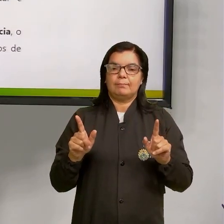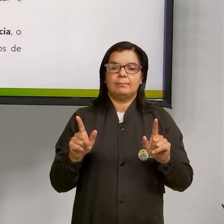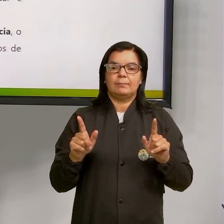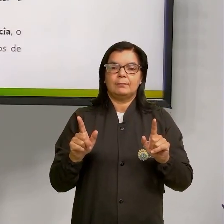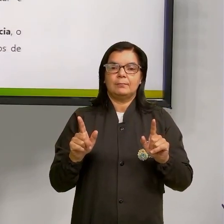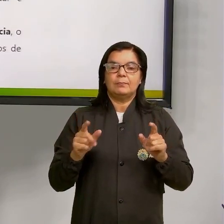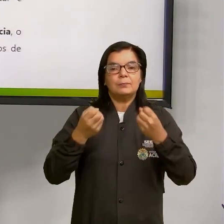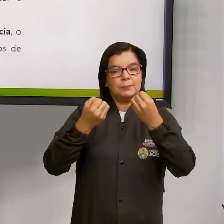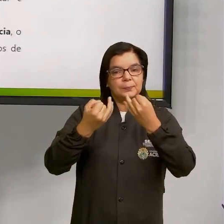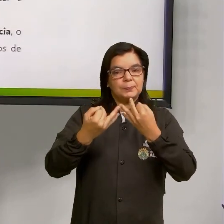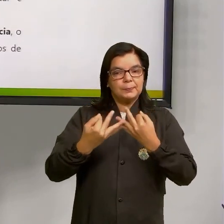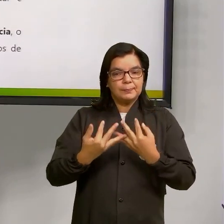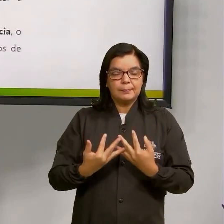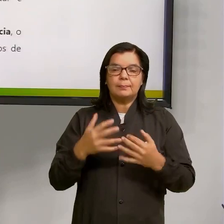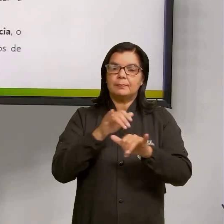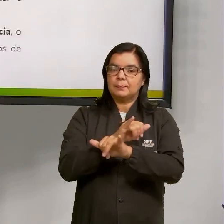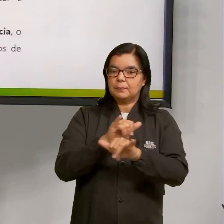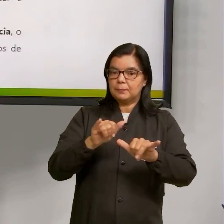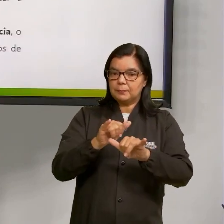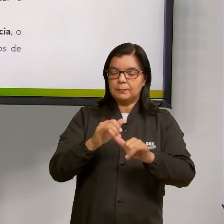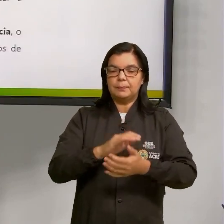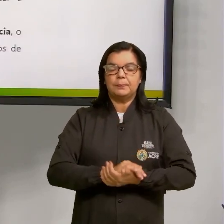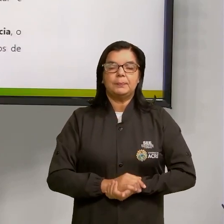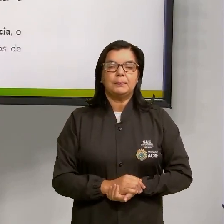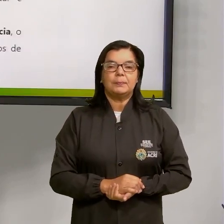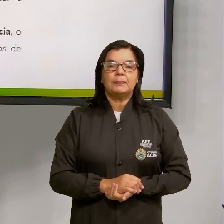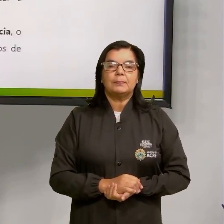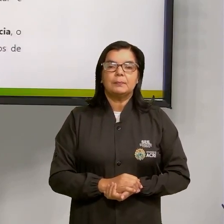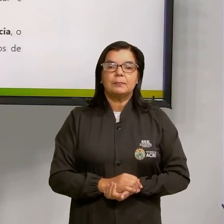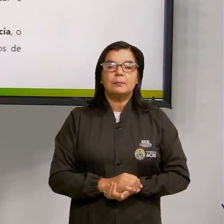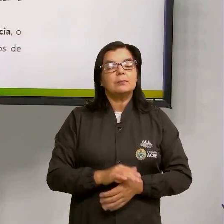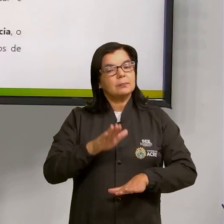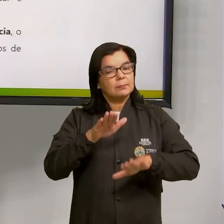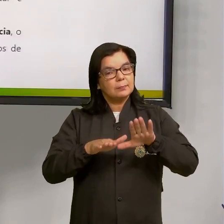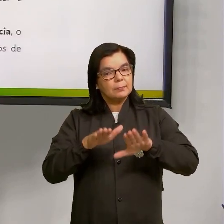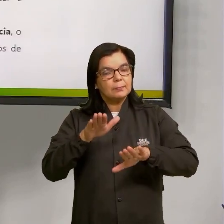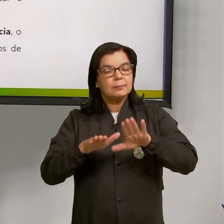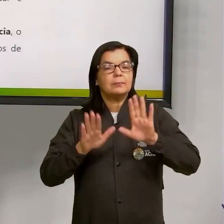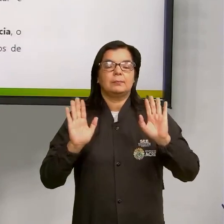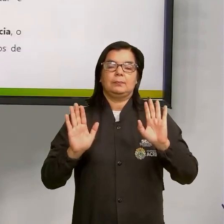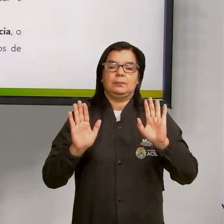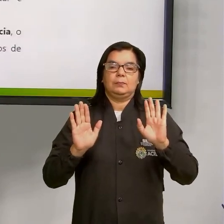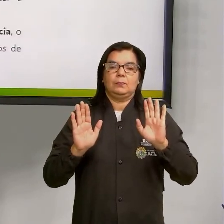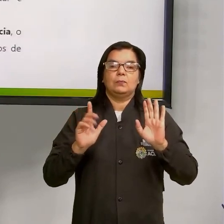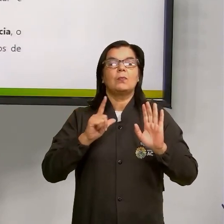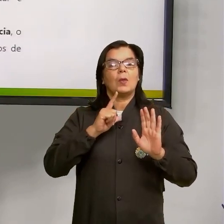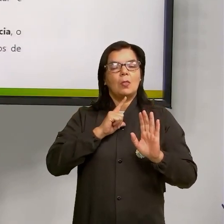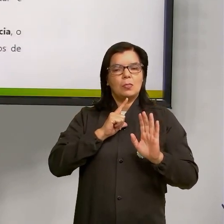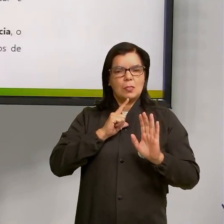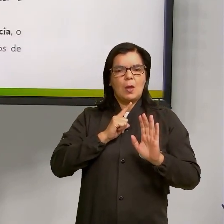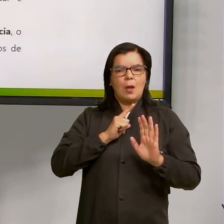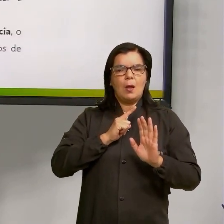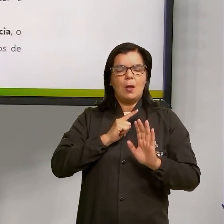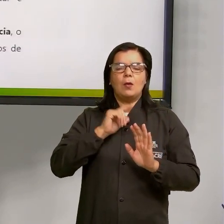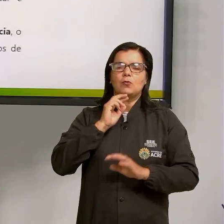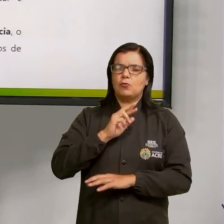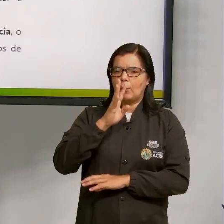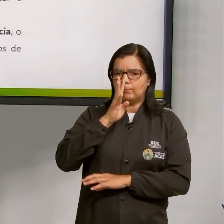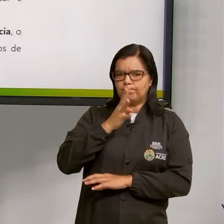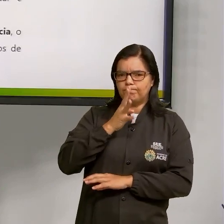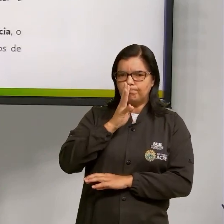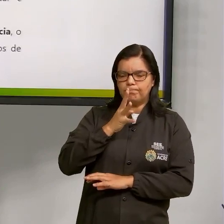eu acabei de informar a todos vocês. Muitas das vezes, há o julgamento de que